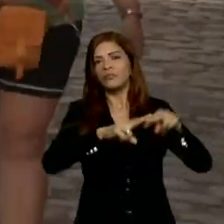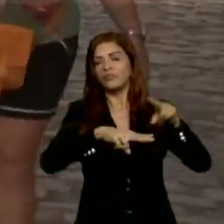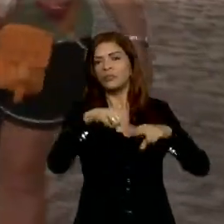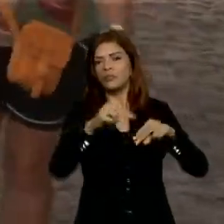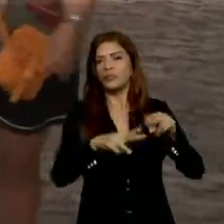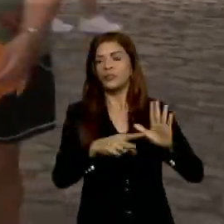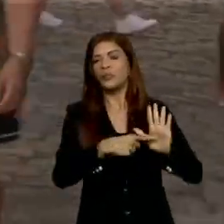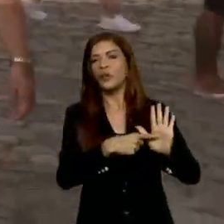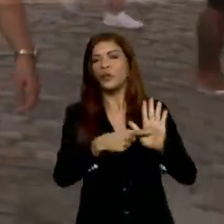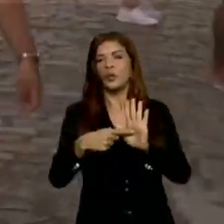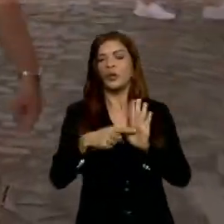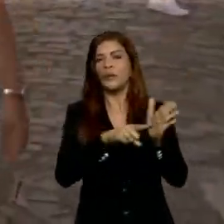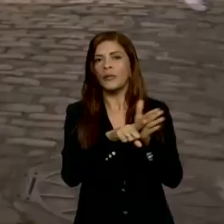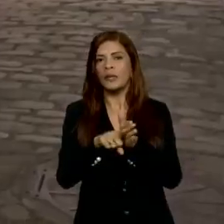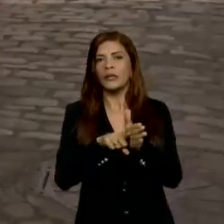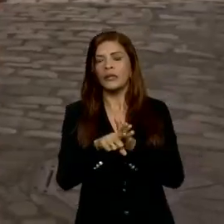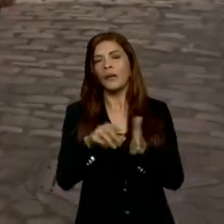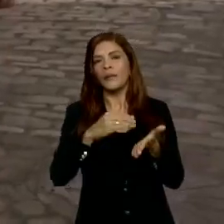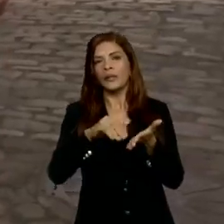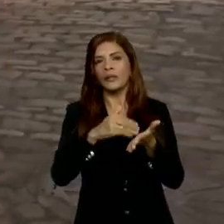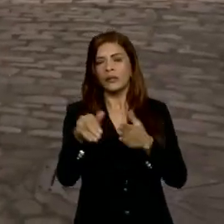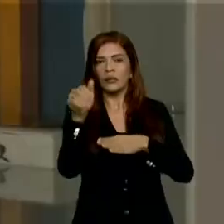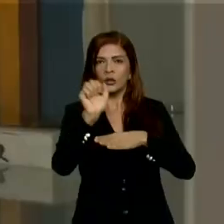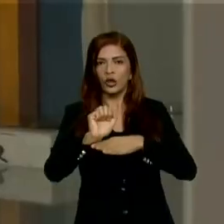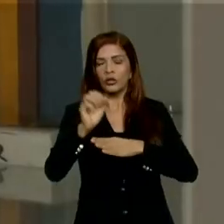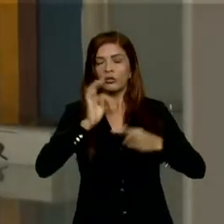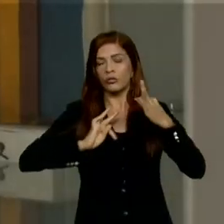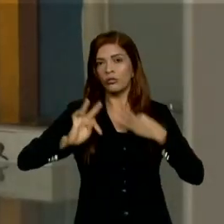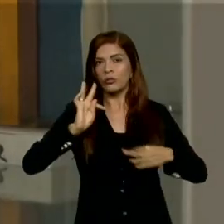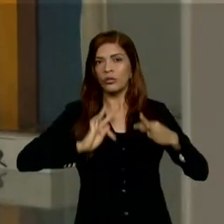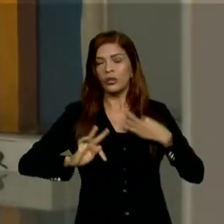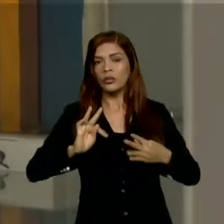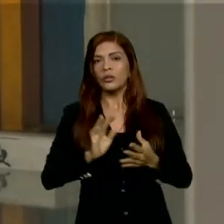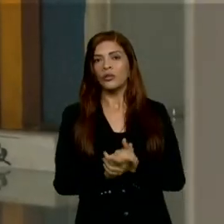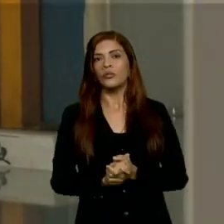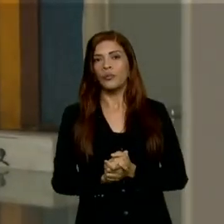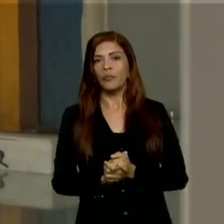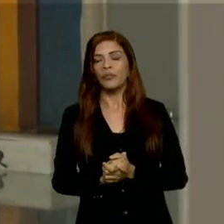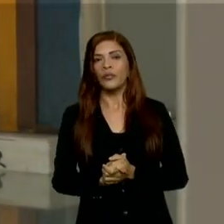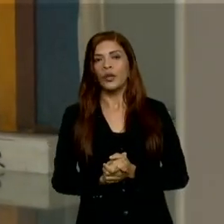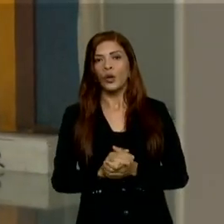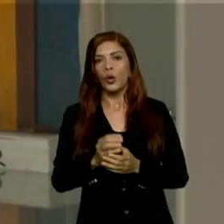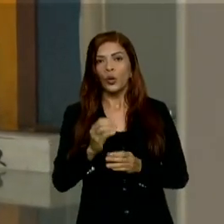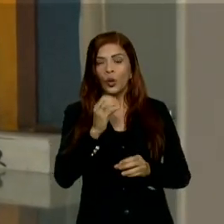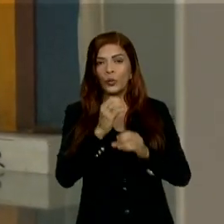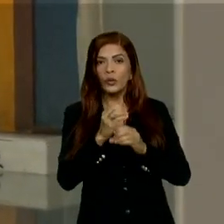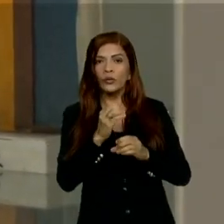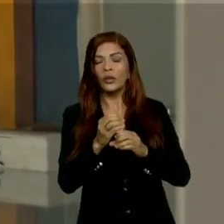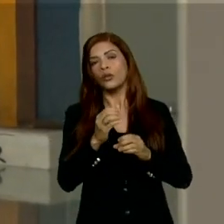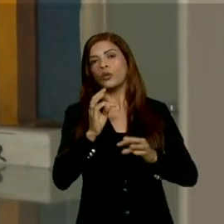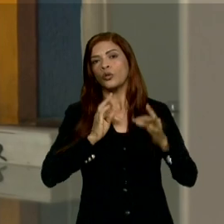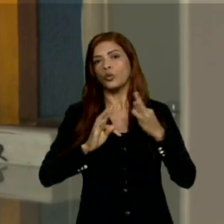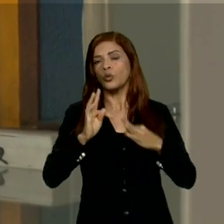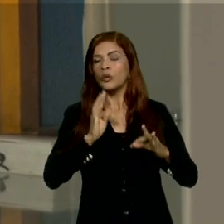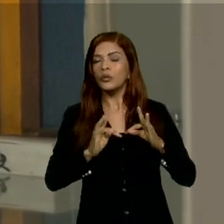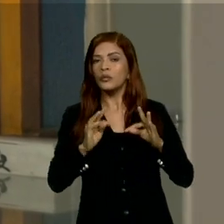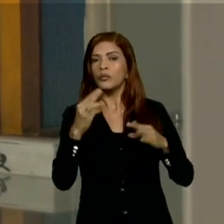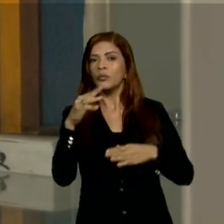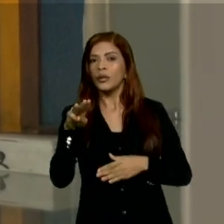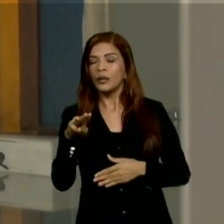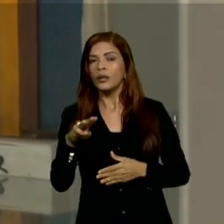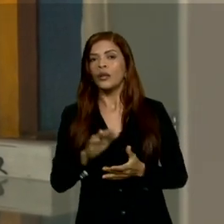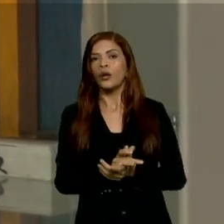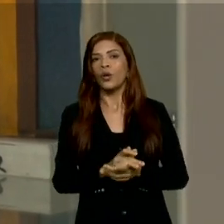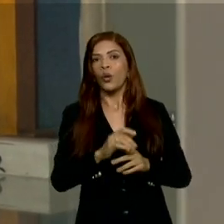mostra a pesquisa realizada pela Secretaria de Estado do Turismo o estudo do Observatório do Turismo do Maranhão revela ainda que apesar do